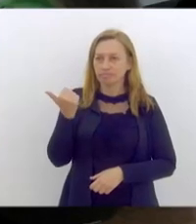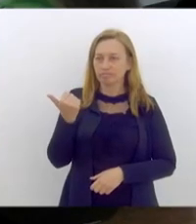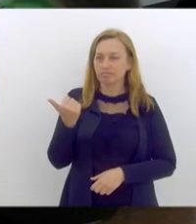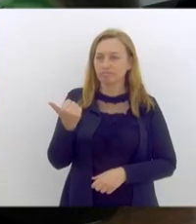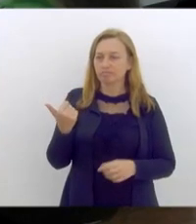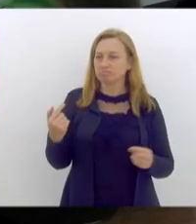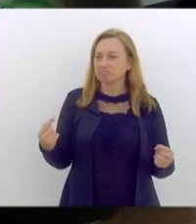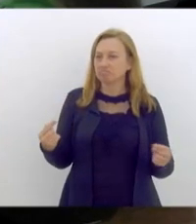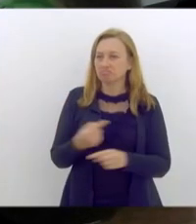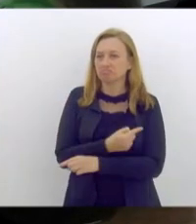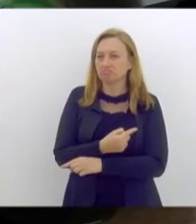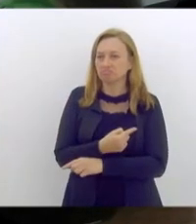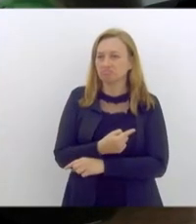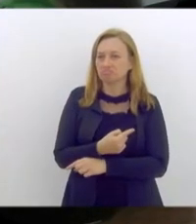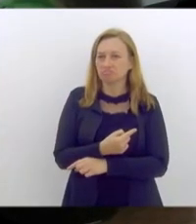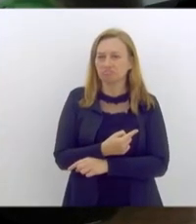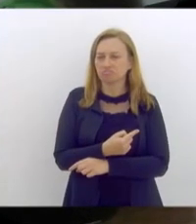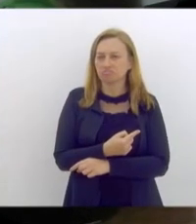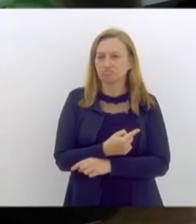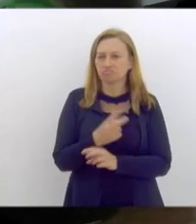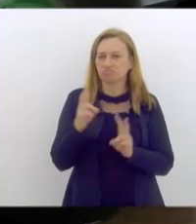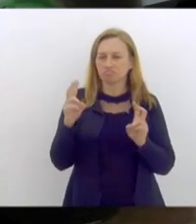discordância sobre isso